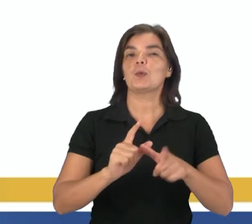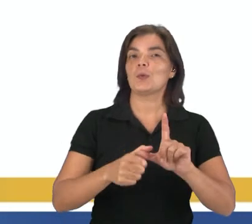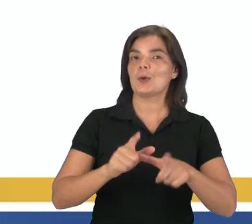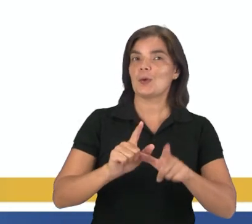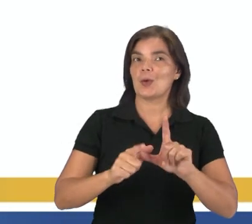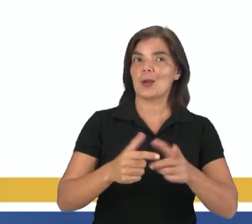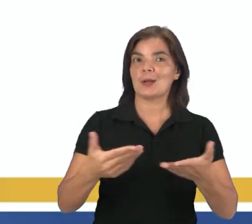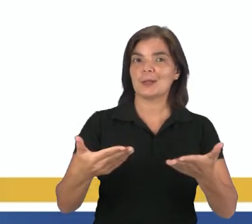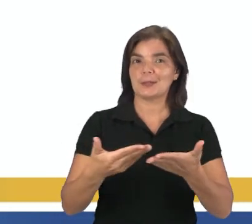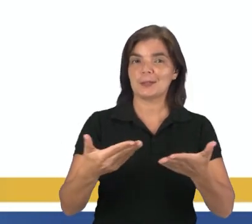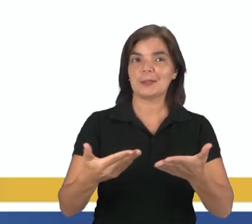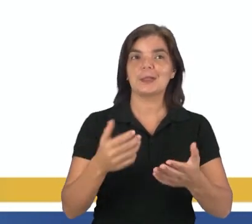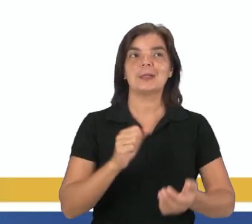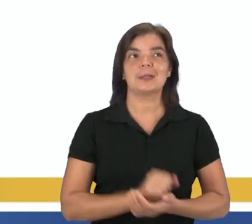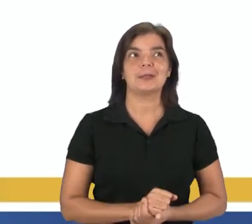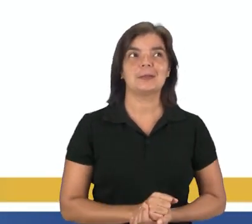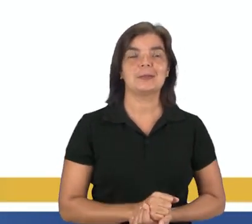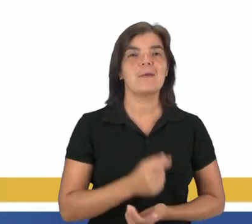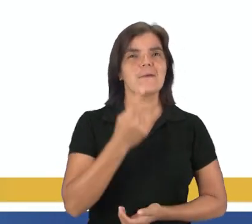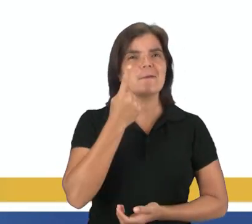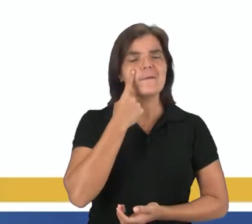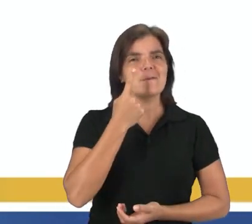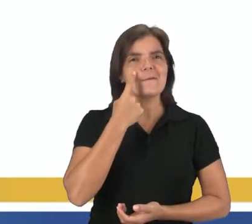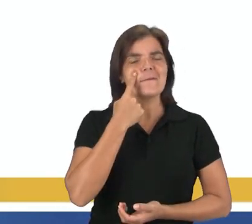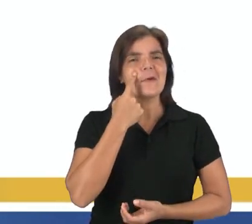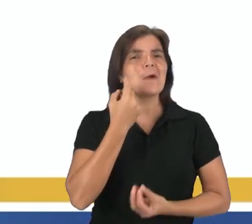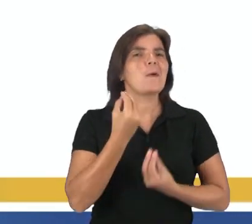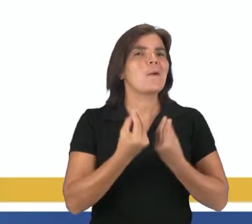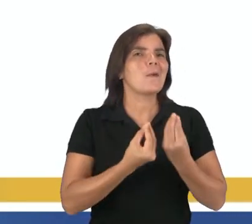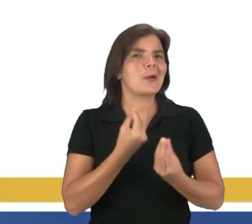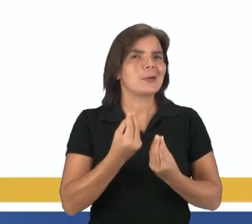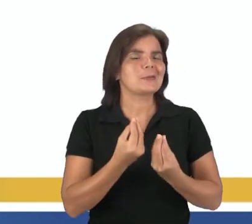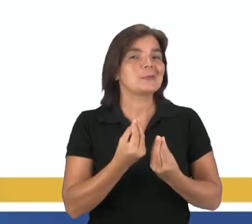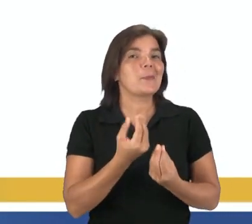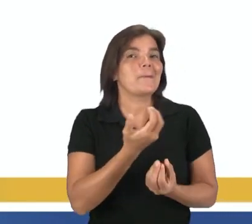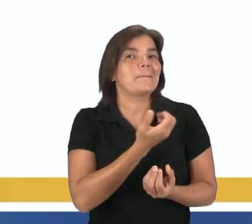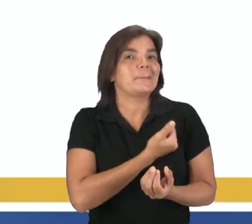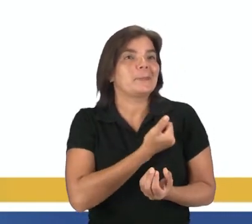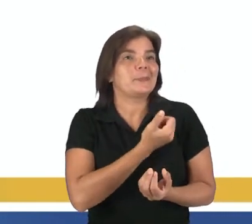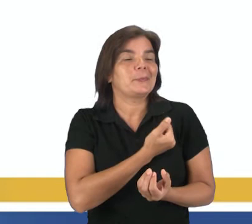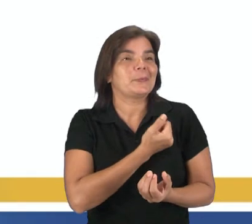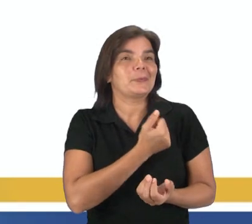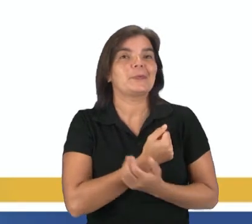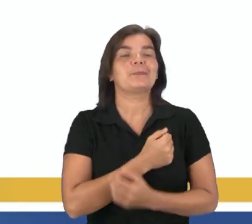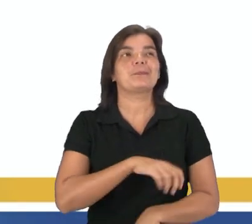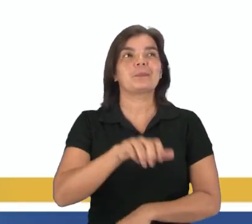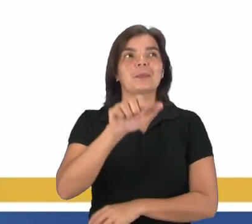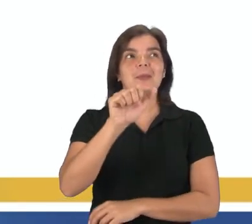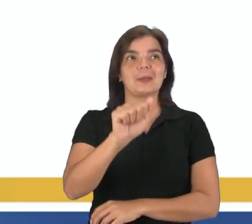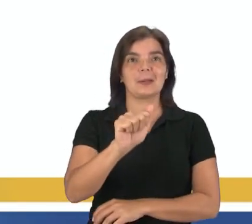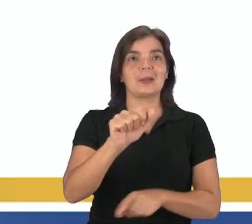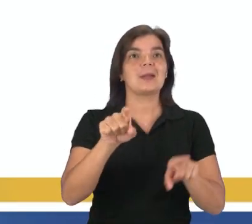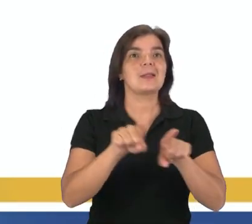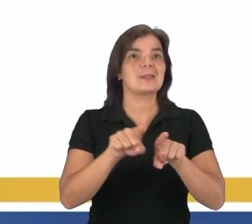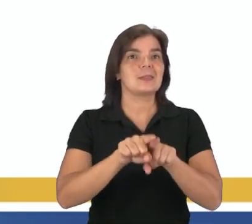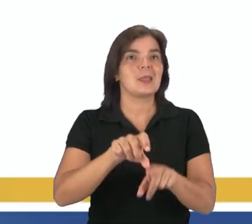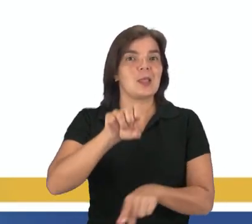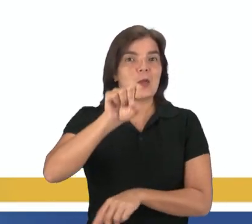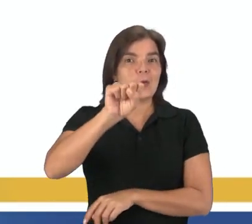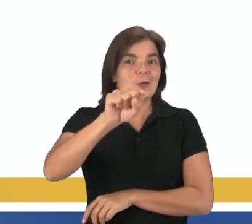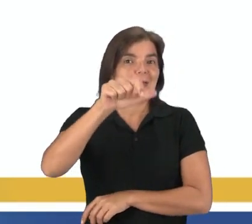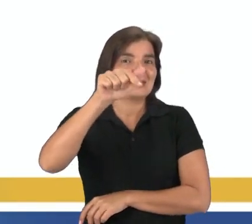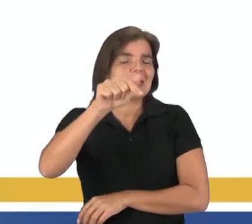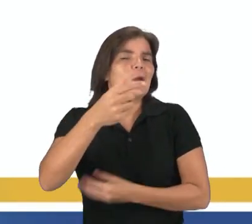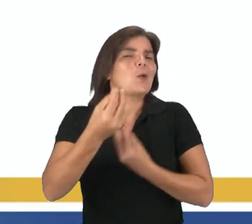letrinhas, né? Como se lê. E vocês vão fazer agora por algarismo. Na letra A, tem